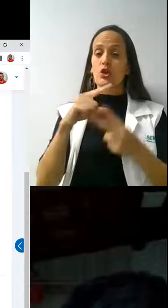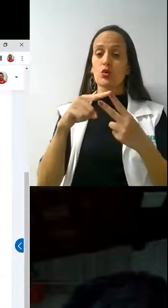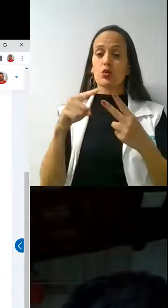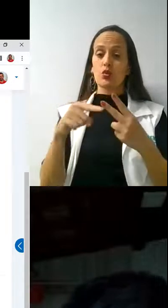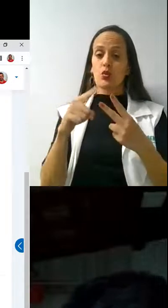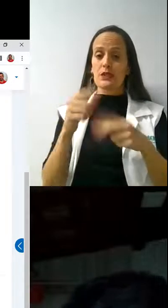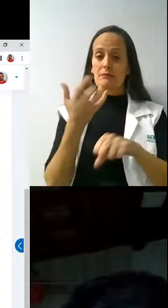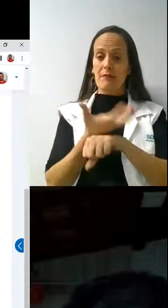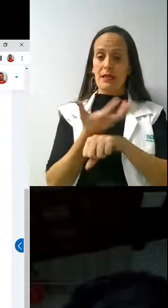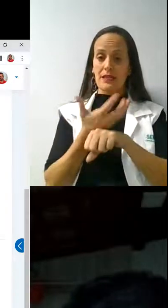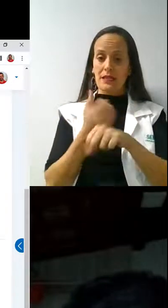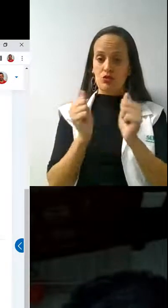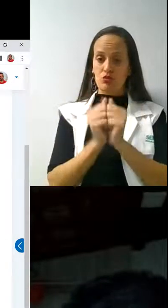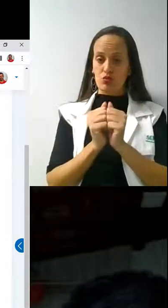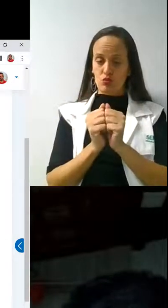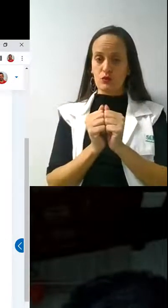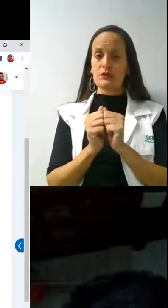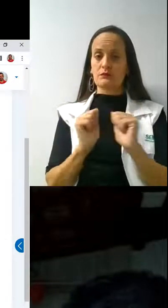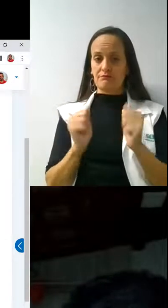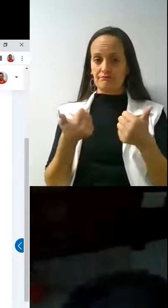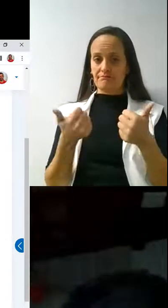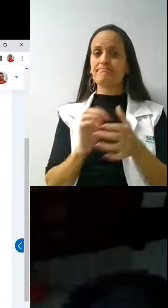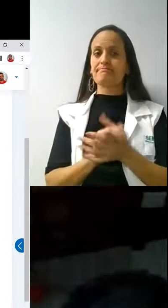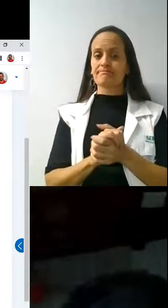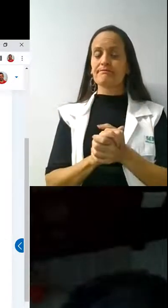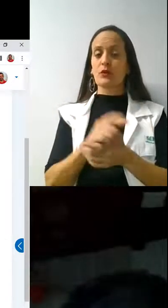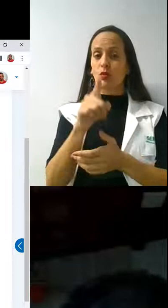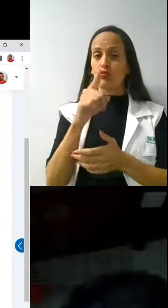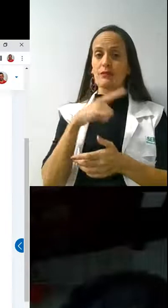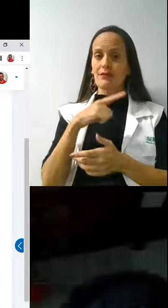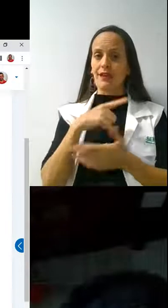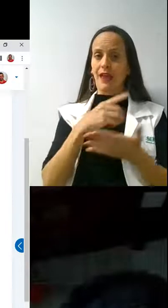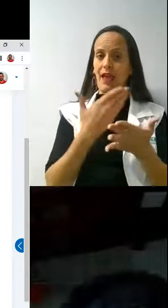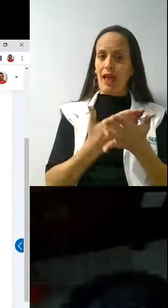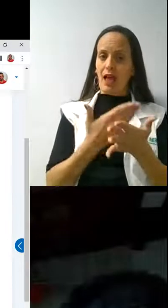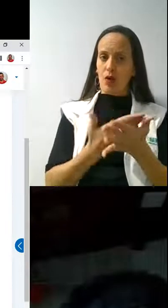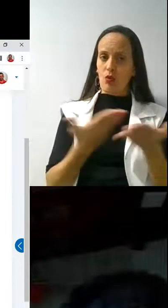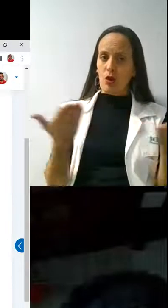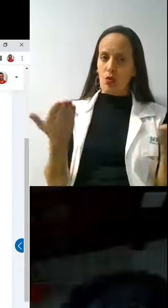uma web dela, dia 17, e estamos tendo aqui a